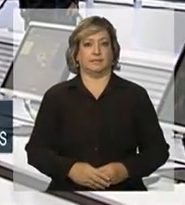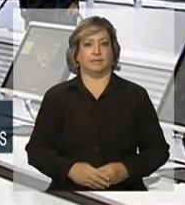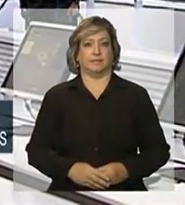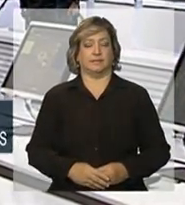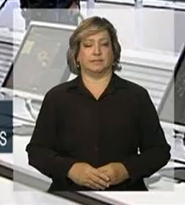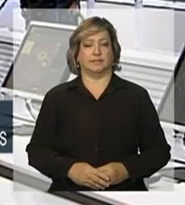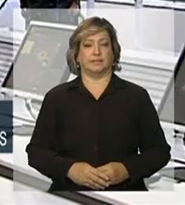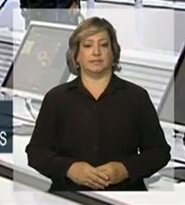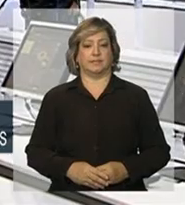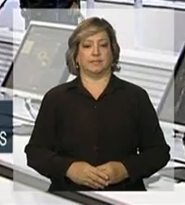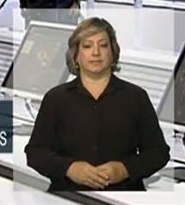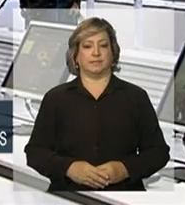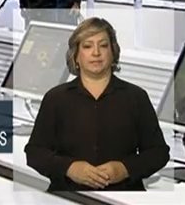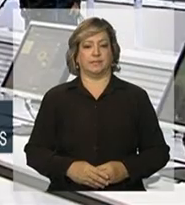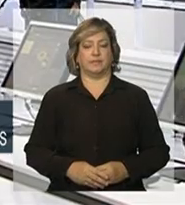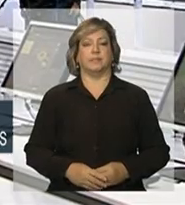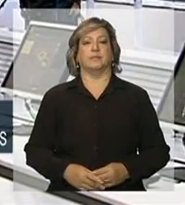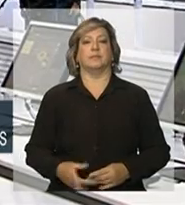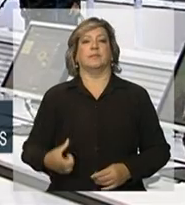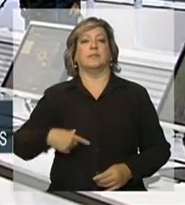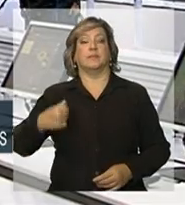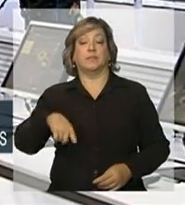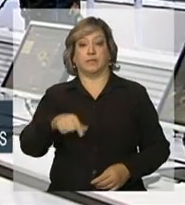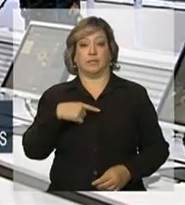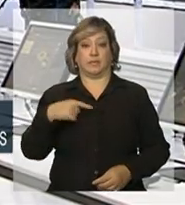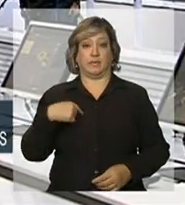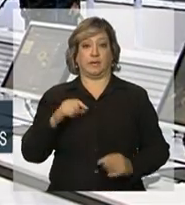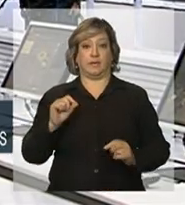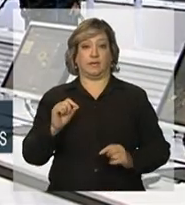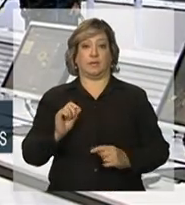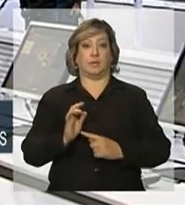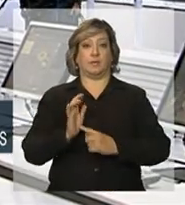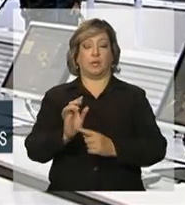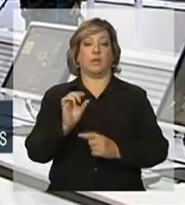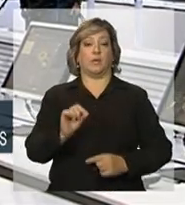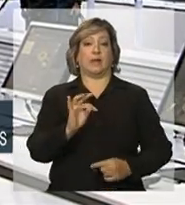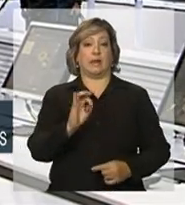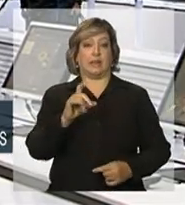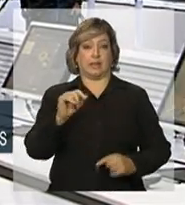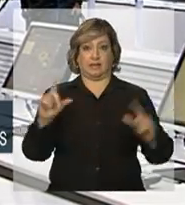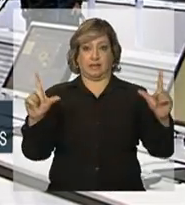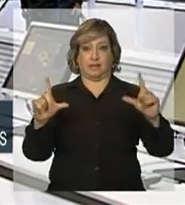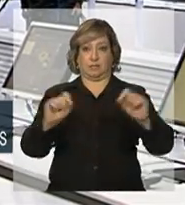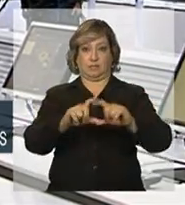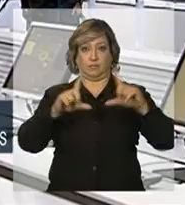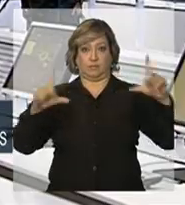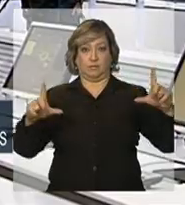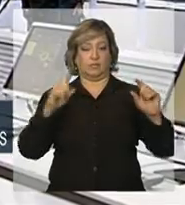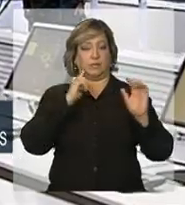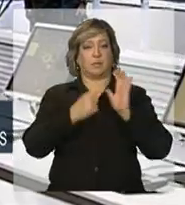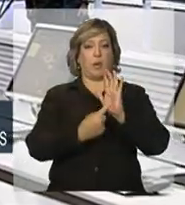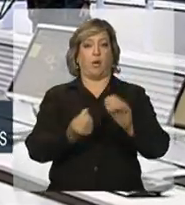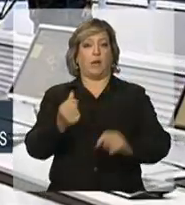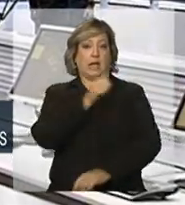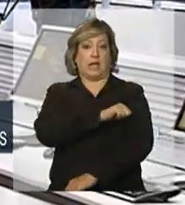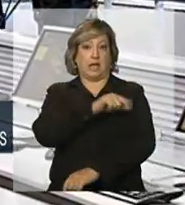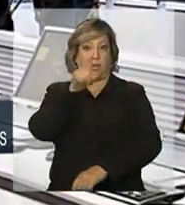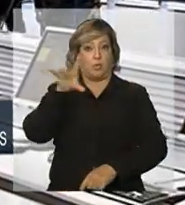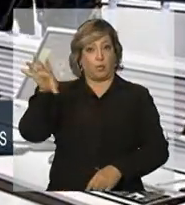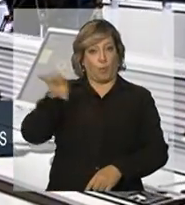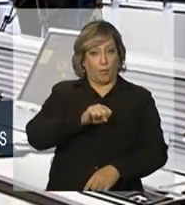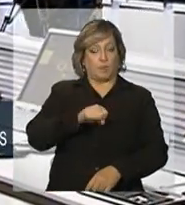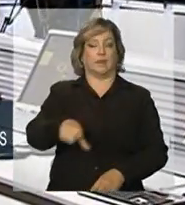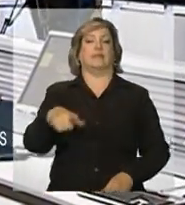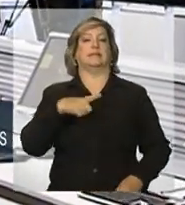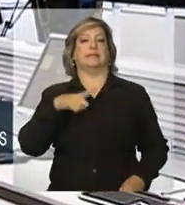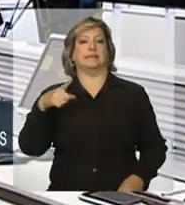Meios de segurança pública estão disponíveis nessa tela, isso lá do Rio de Janeiro. Nós temos ali em cima, a senhora pode ver, são